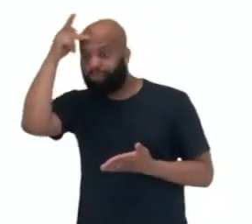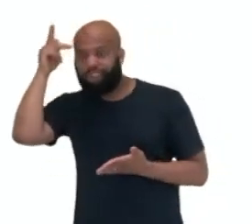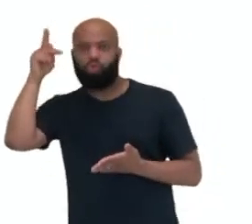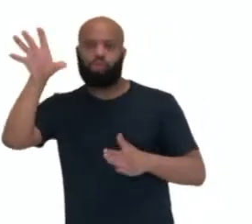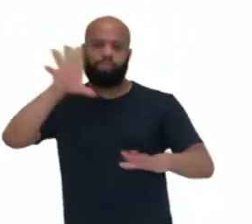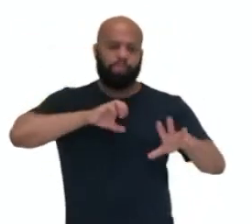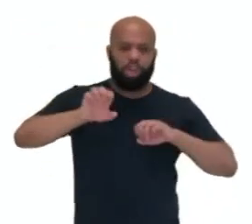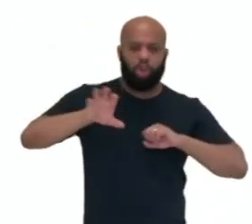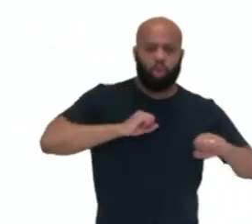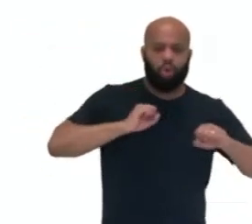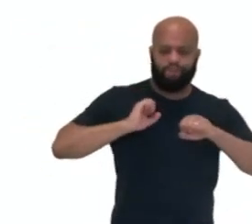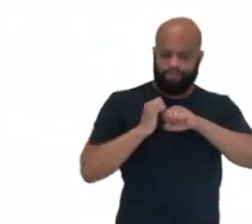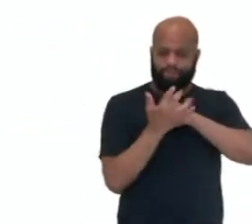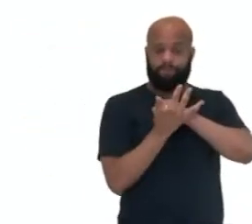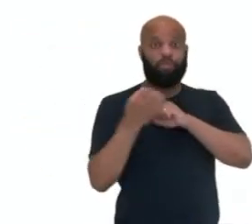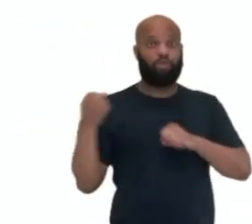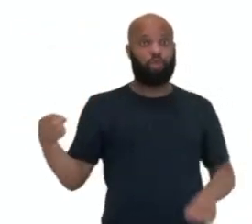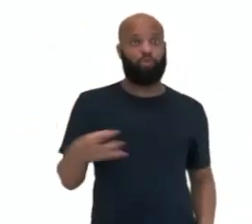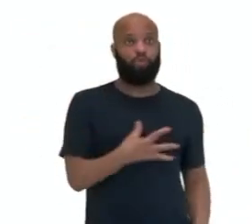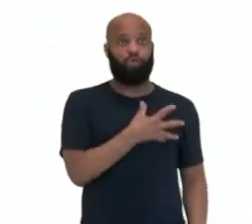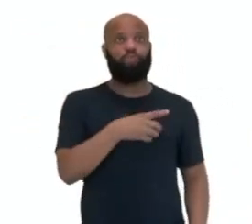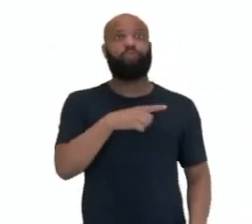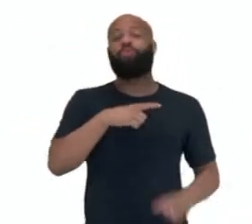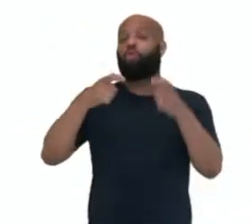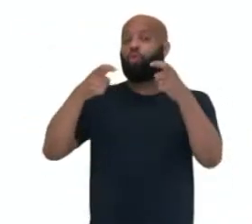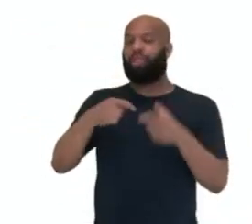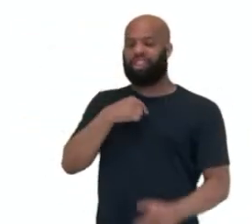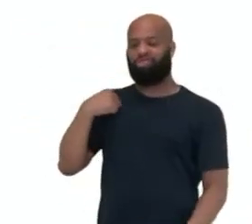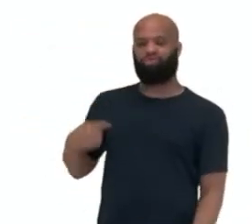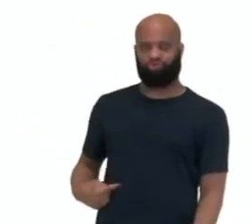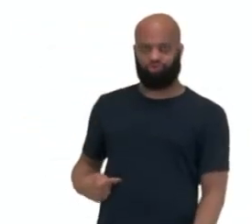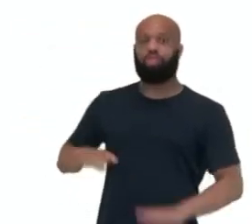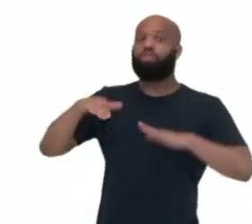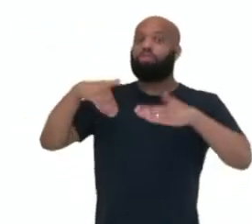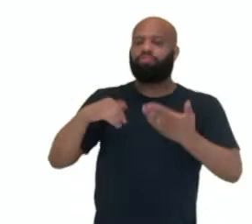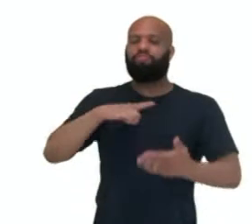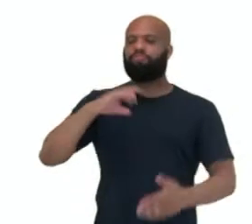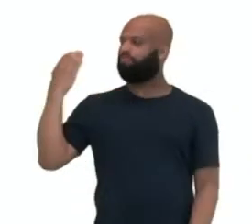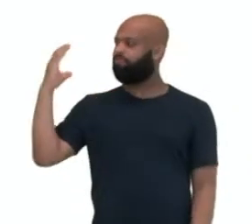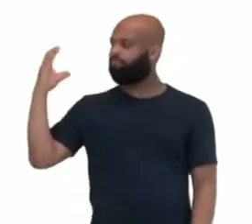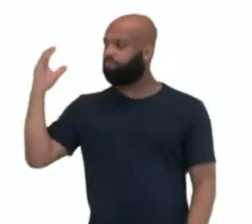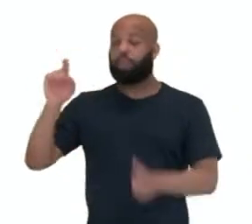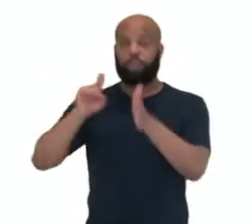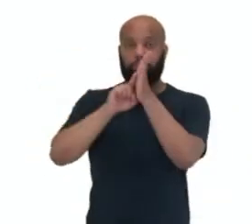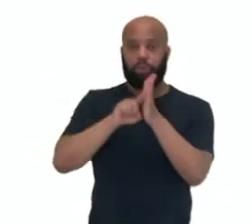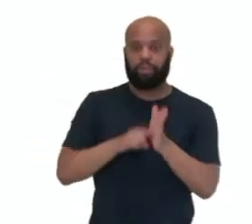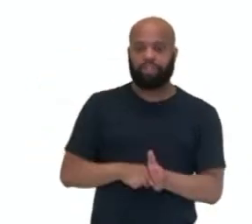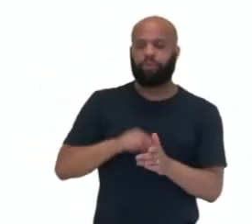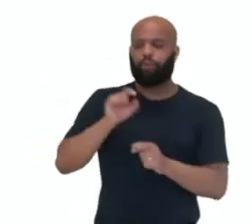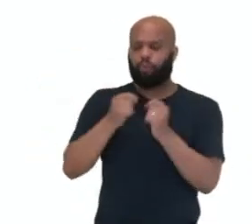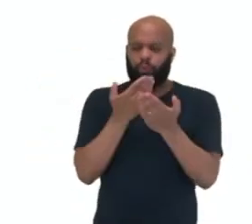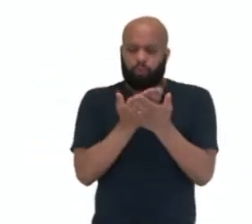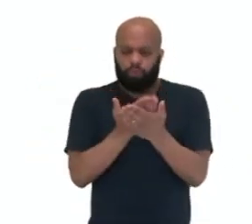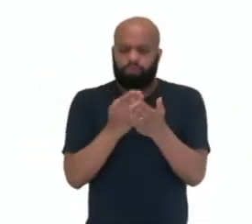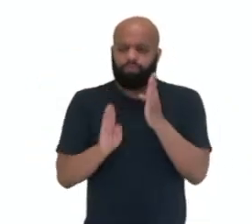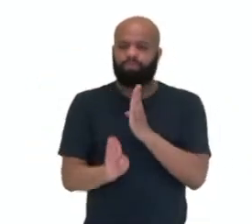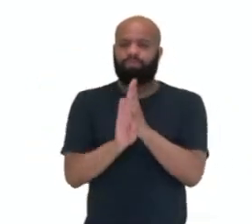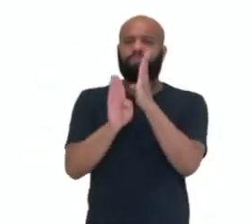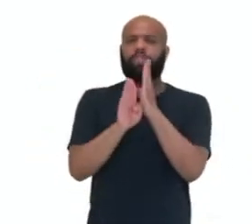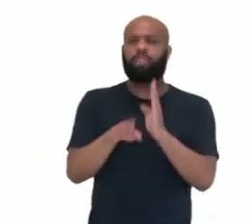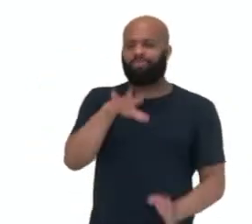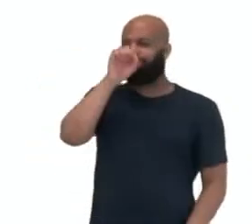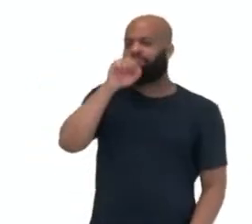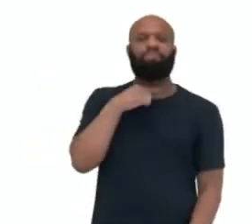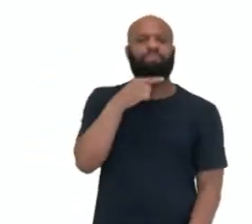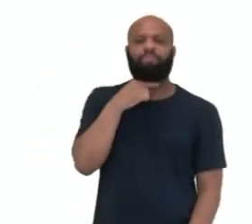do novo coronavírus lá em Wuhan, cientistas tomaram conhecimento de que a perda de olfato era um dos